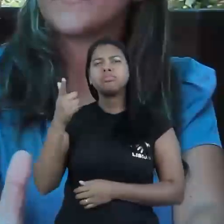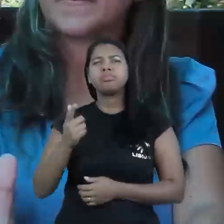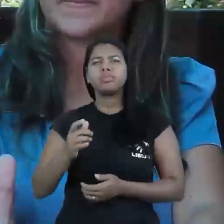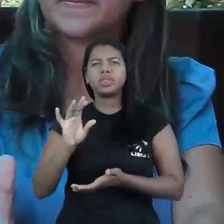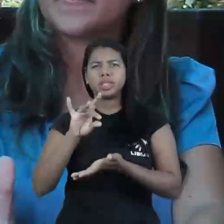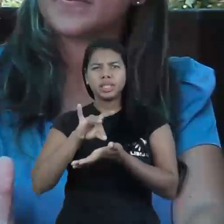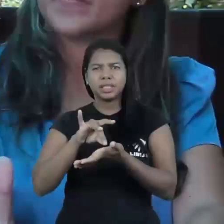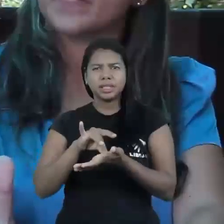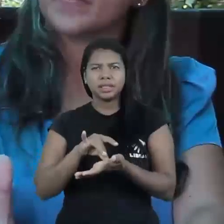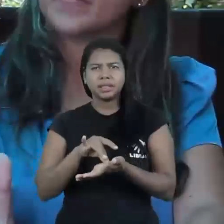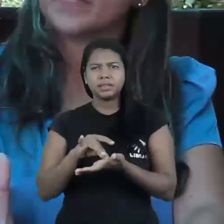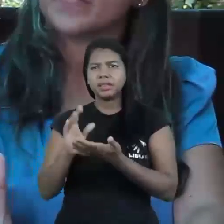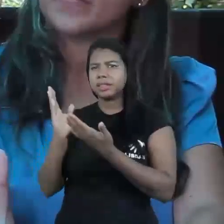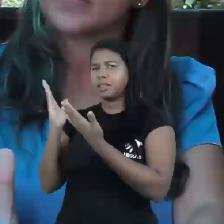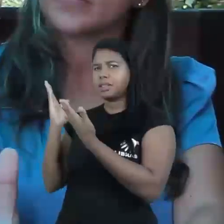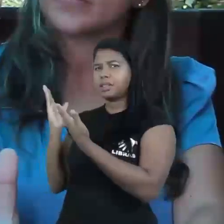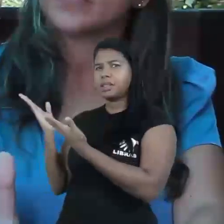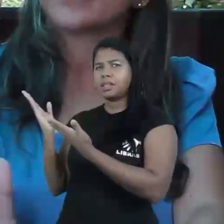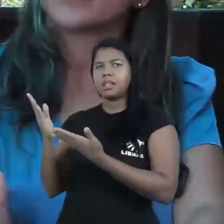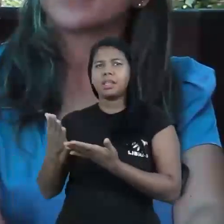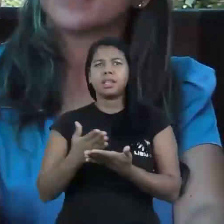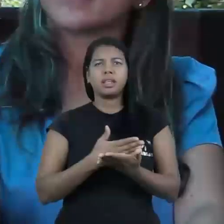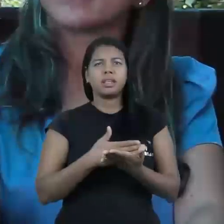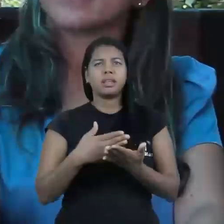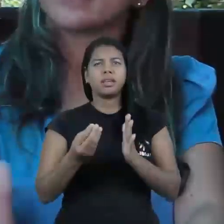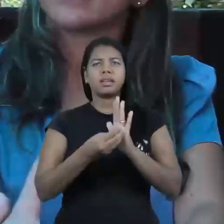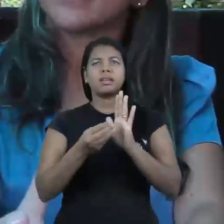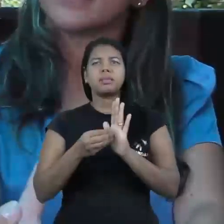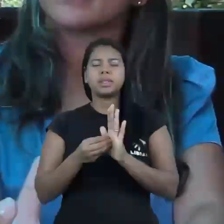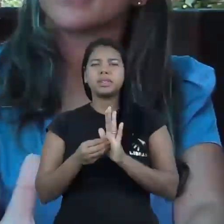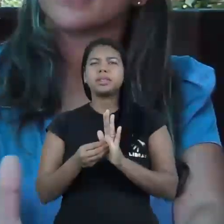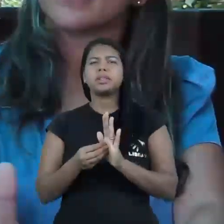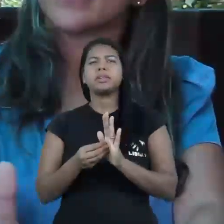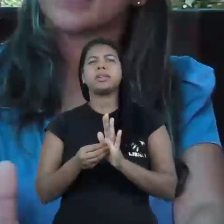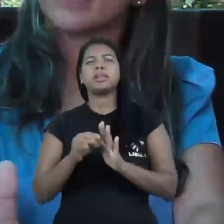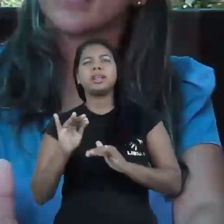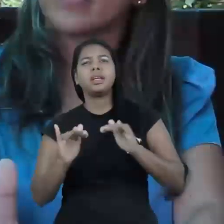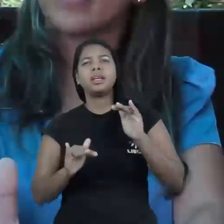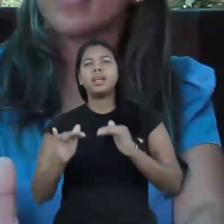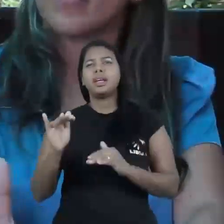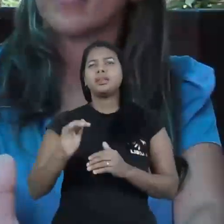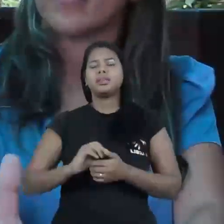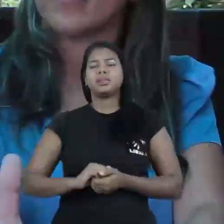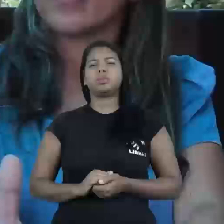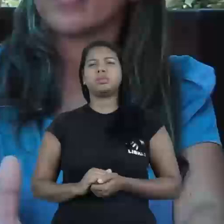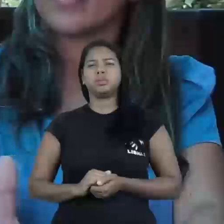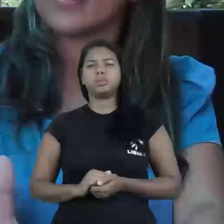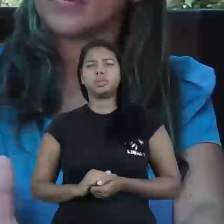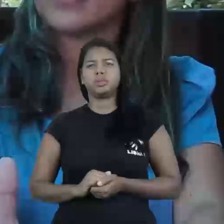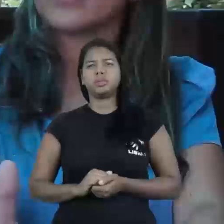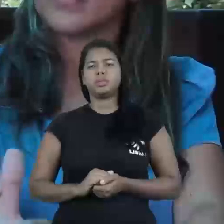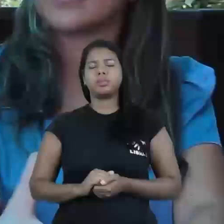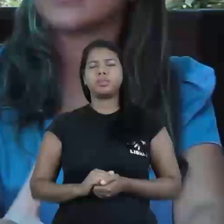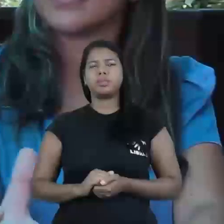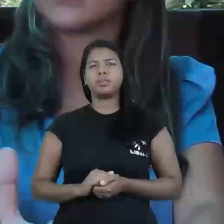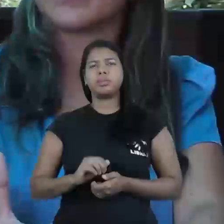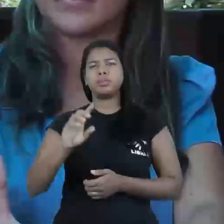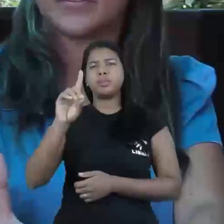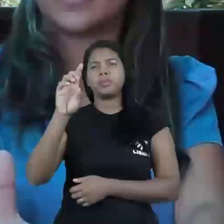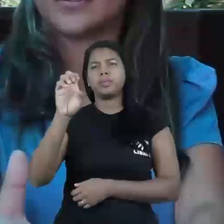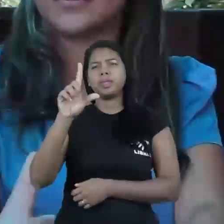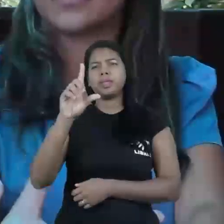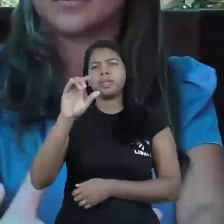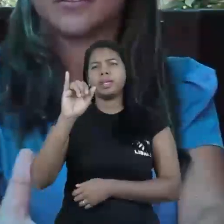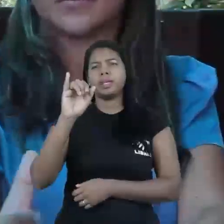verdade veio de mim mesmo, de a gente começar a implantar o delivery aos poucos. Porque a venda estava passando uma crise,